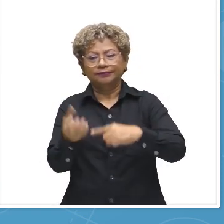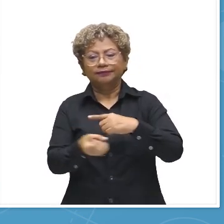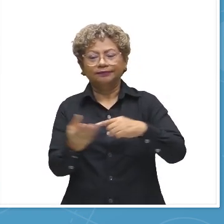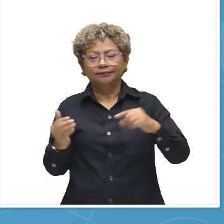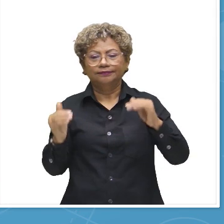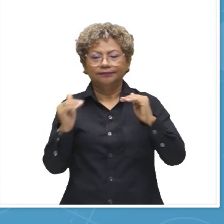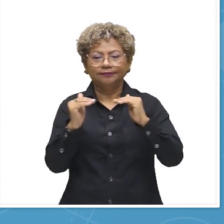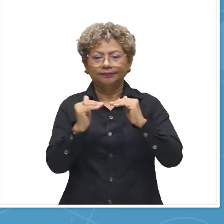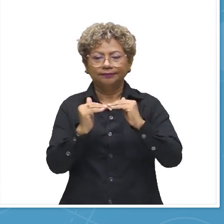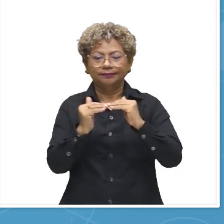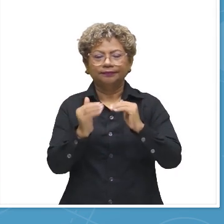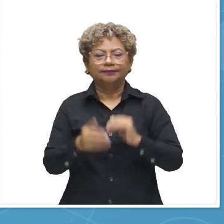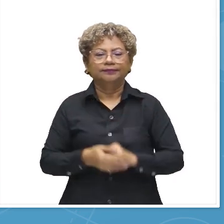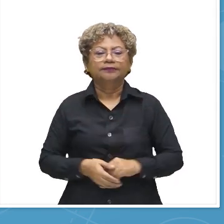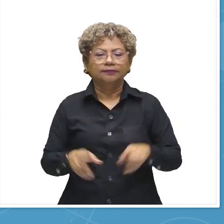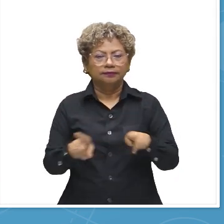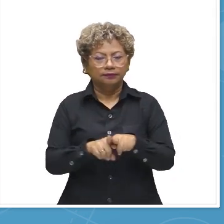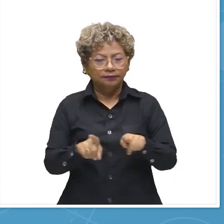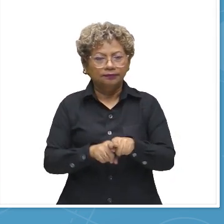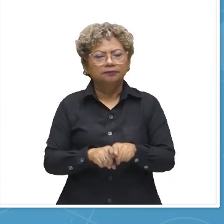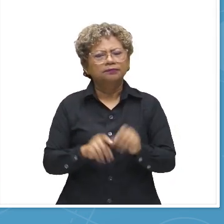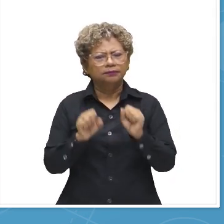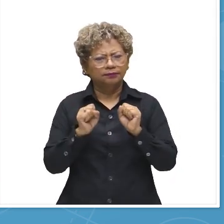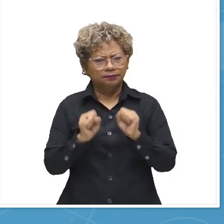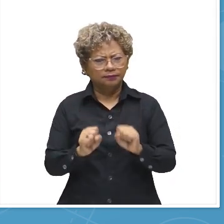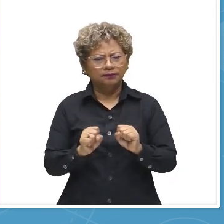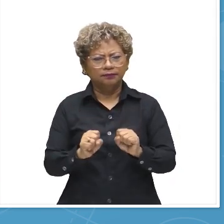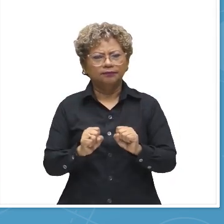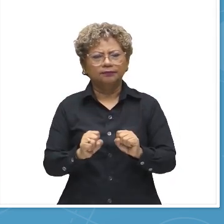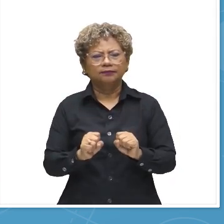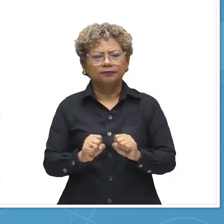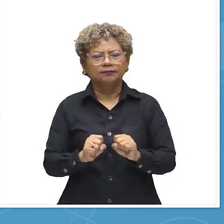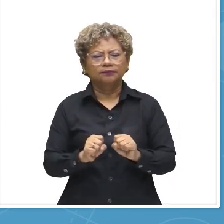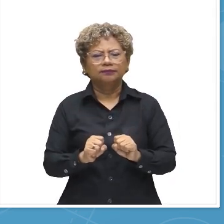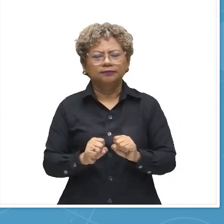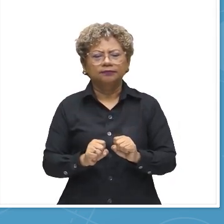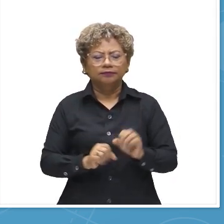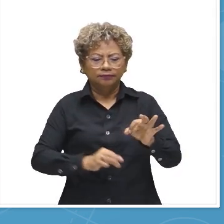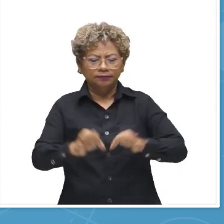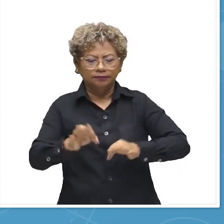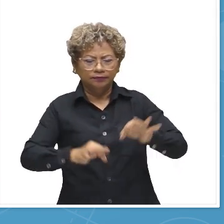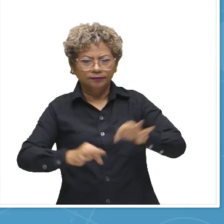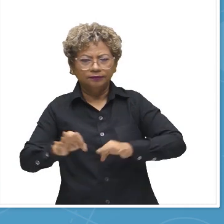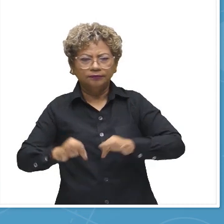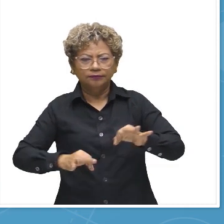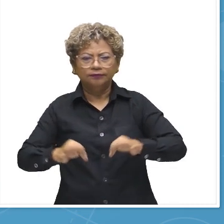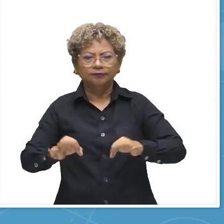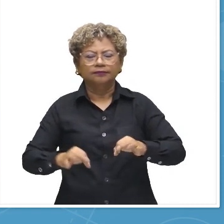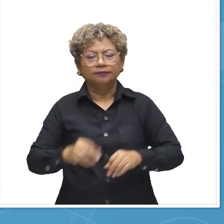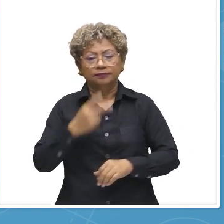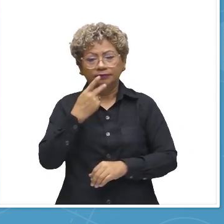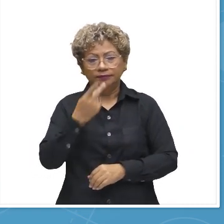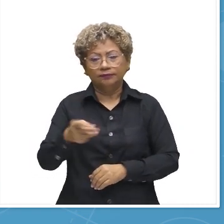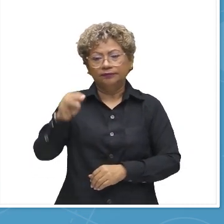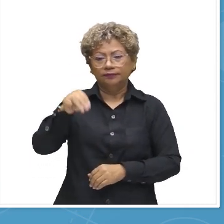E aí a gente pode também simplificar a fração uma única vez. Para isso que existe o